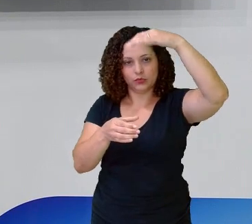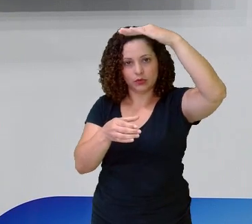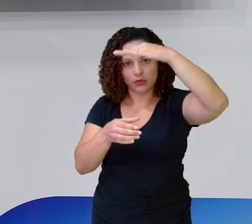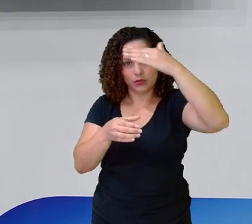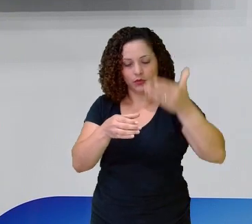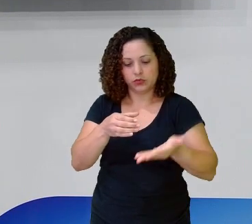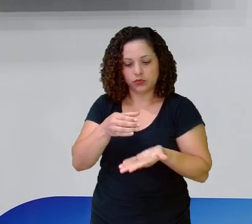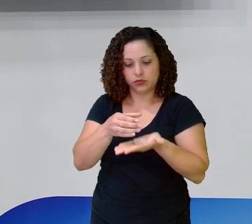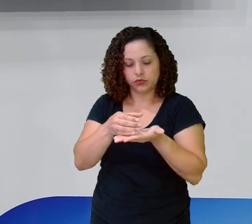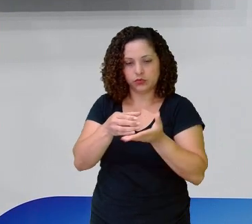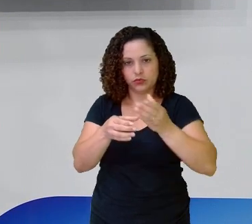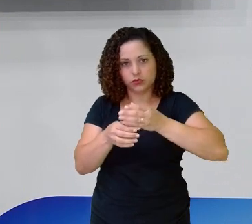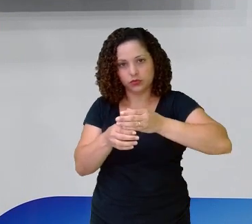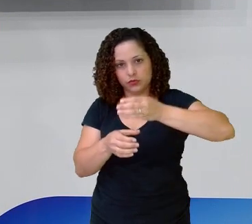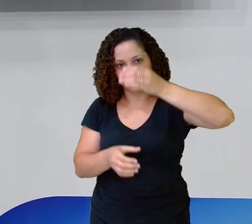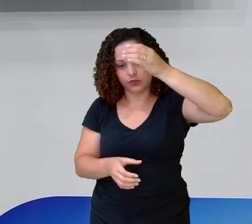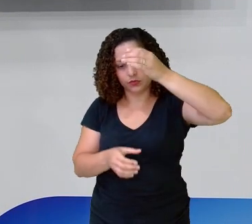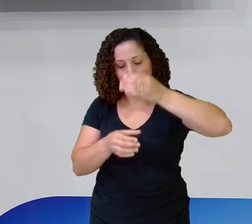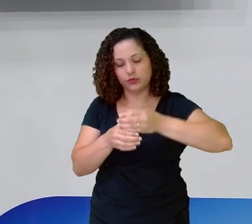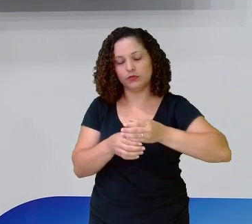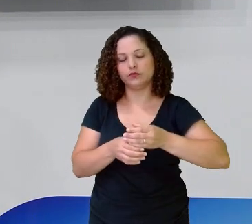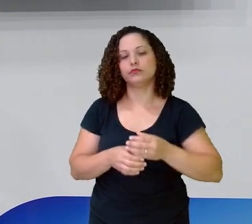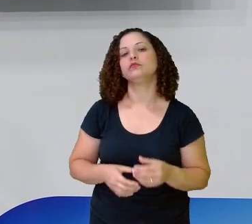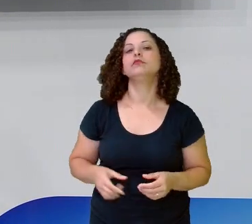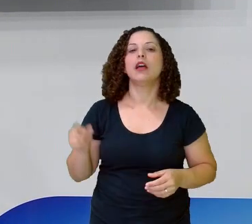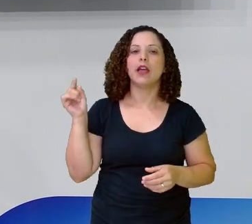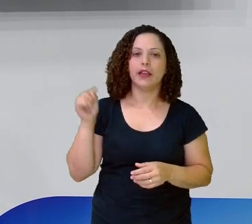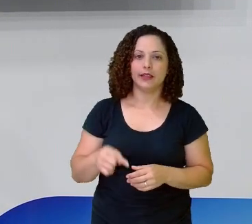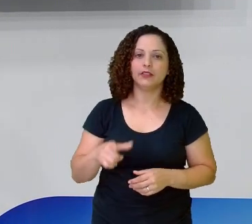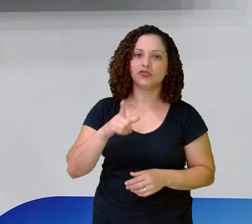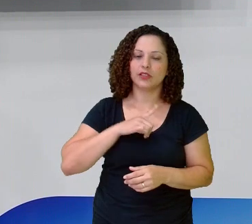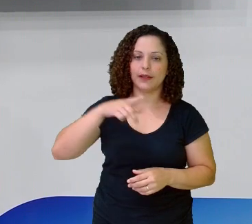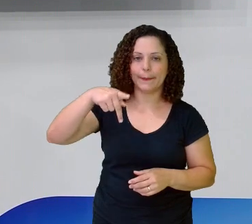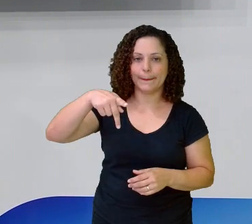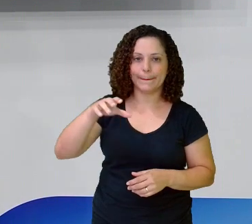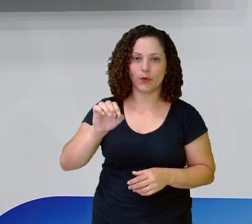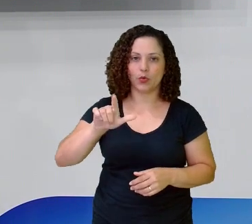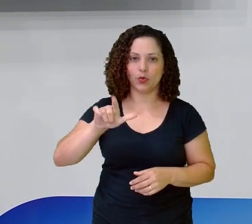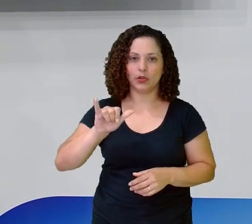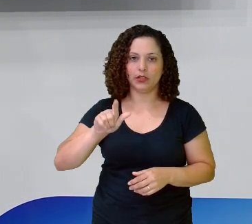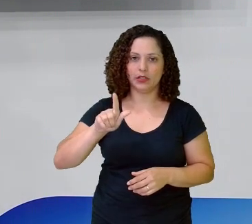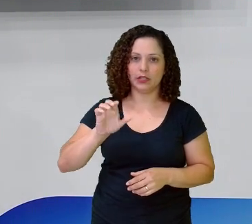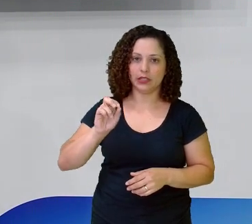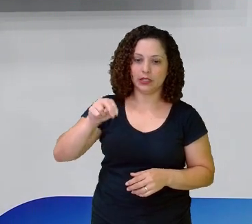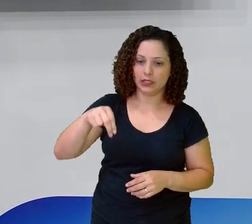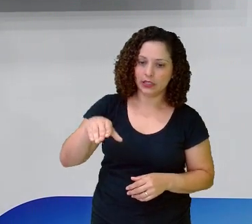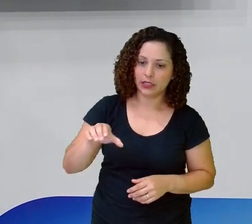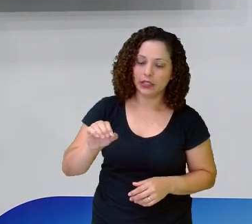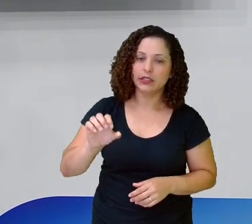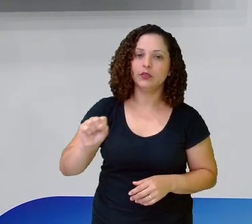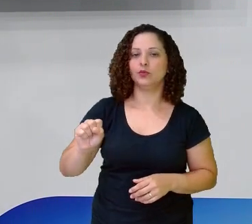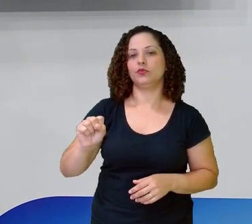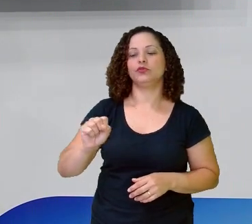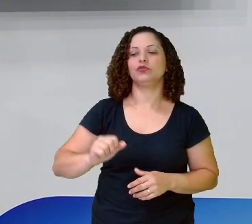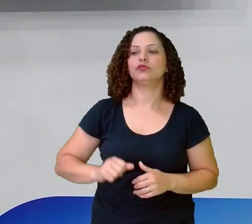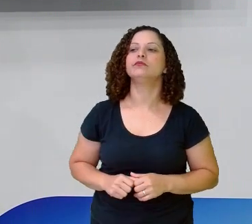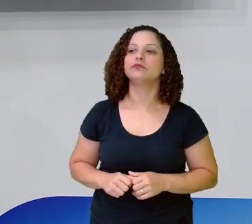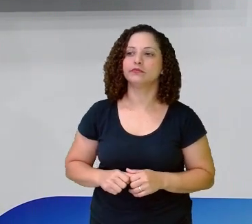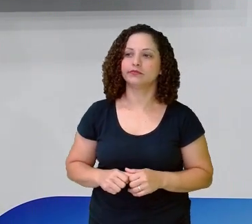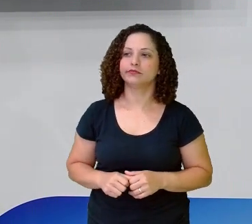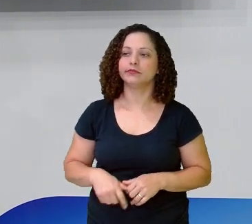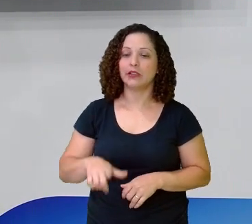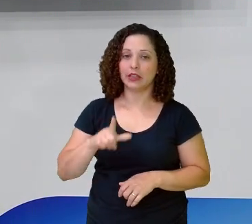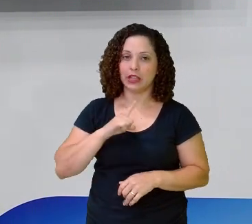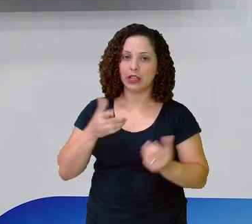Os poliedros, eles são formados por polígonos, tá? Eles são formados